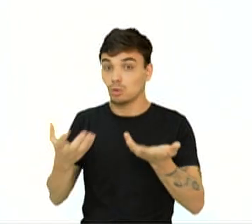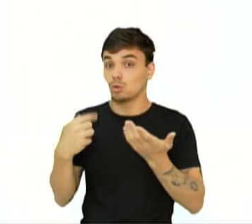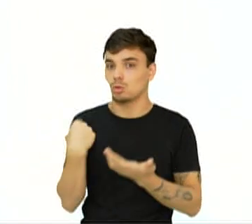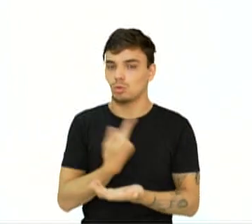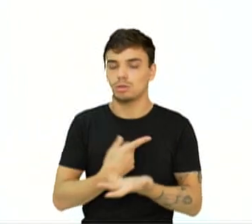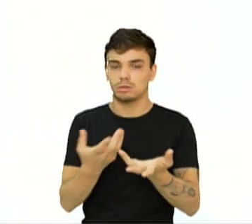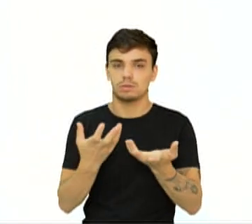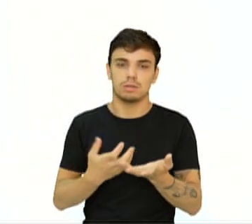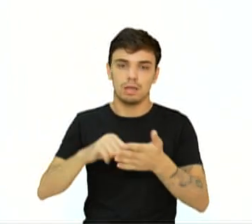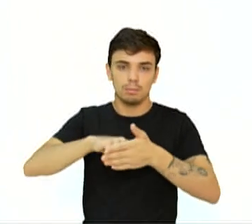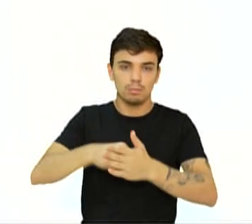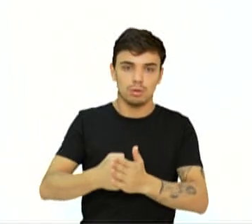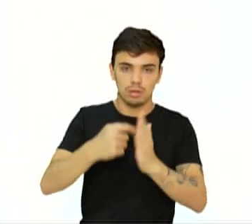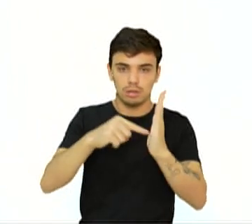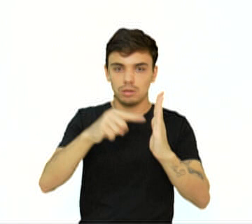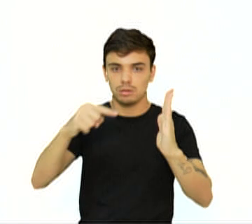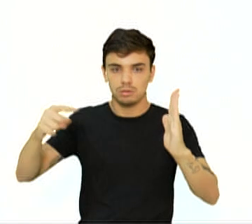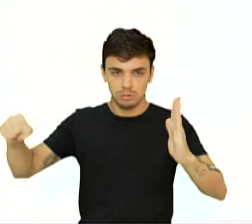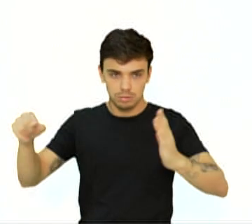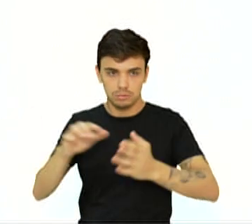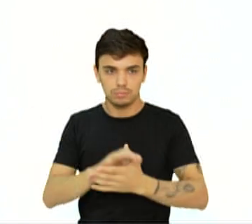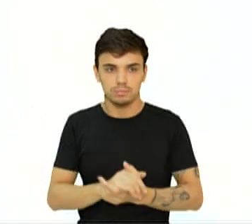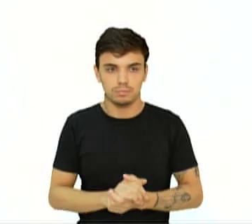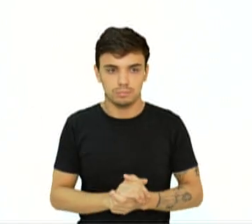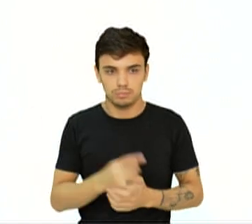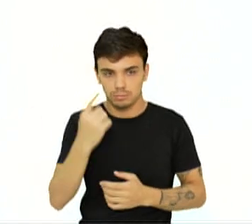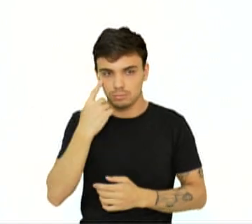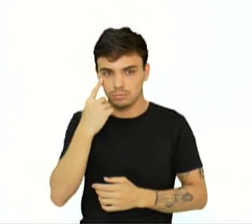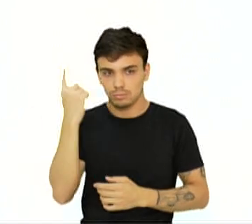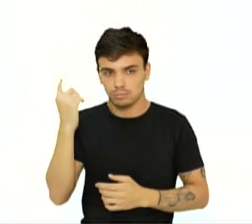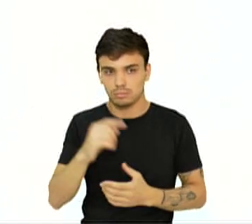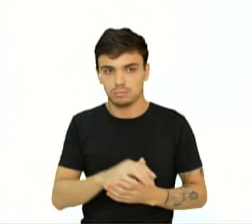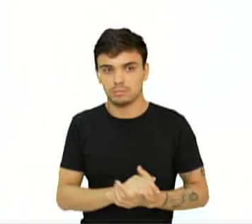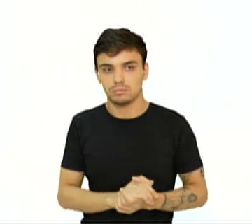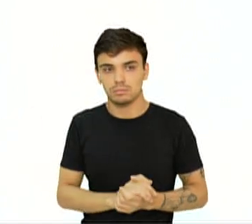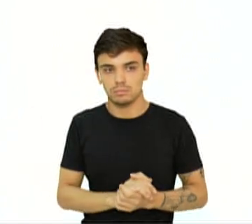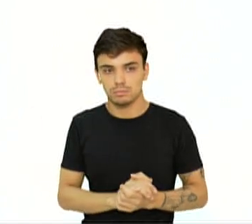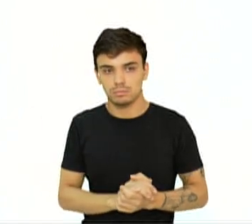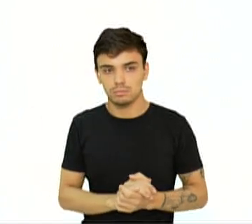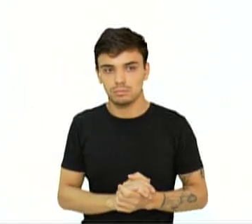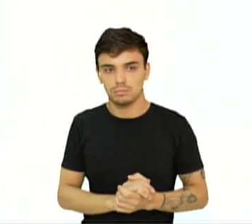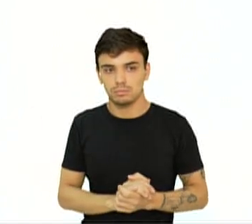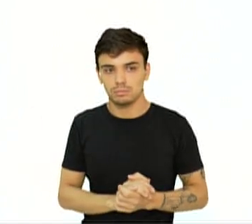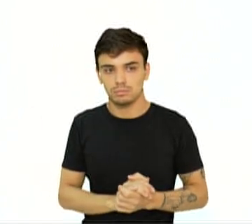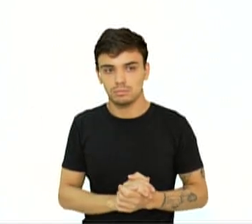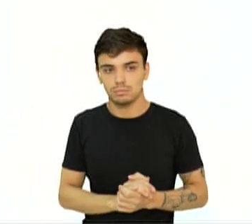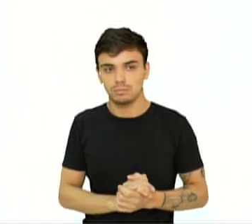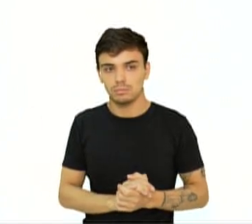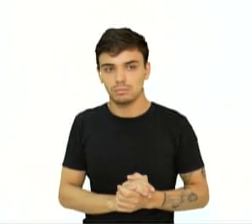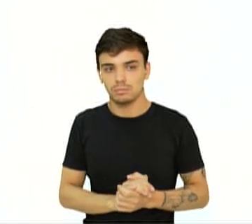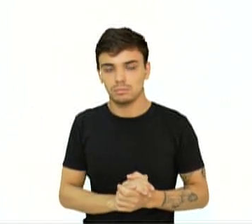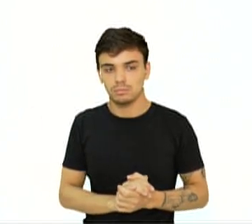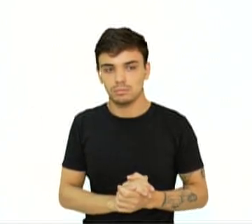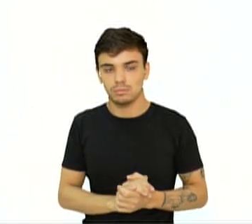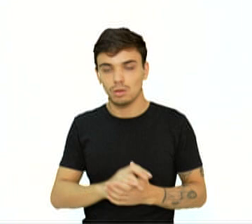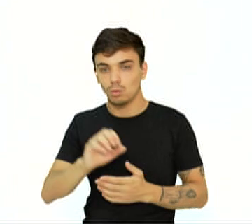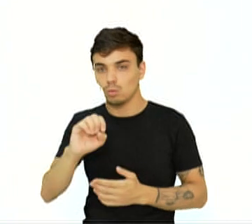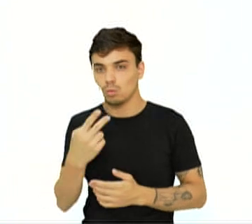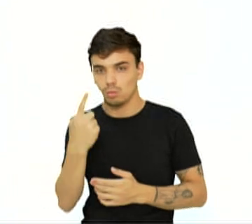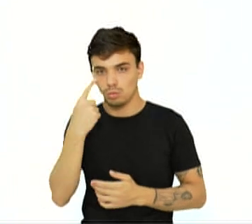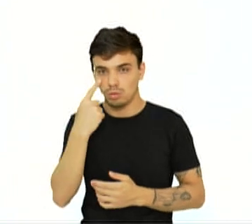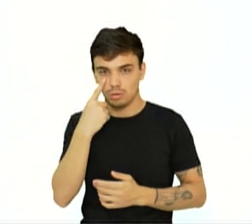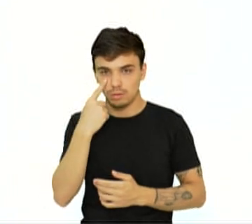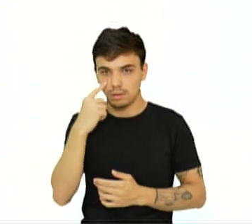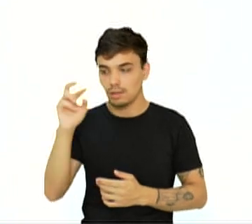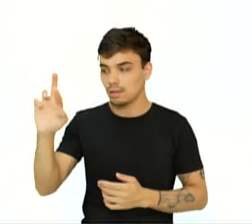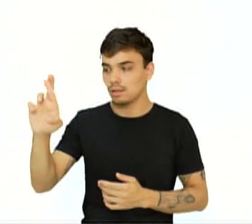bloqueado e não venha aqui para o telefone quando for 2 kHz, ok? Ou seja, a reatância tem que